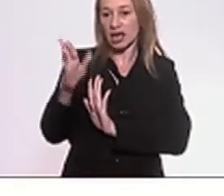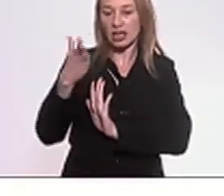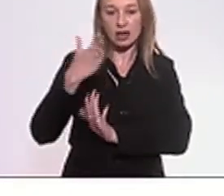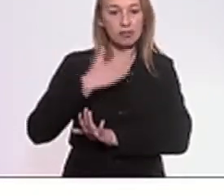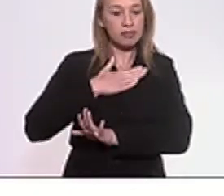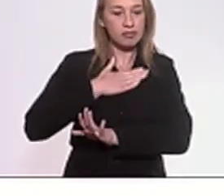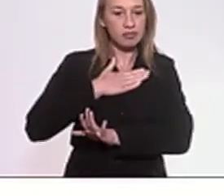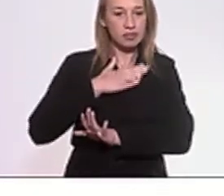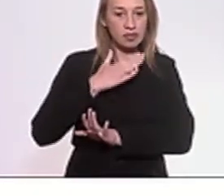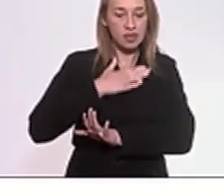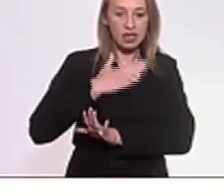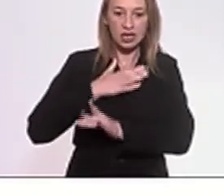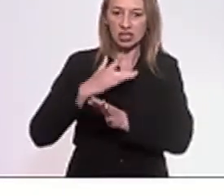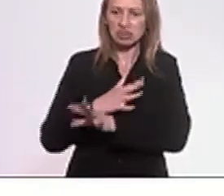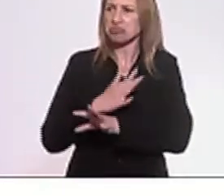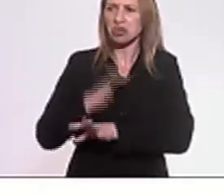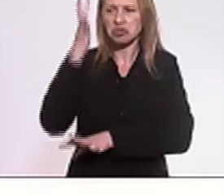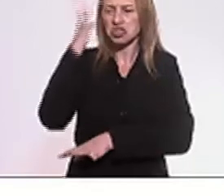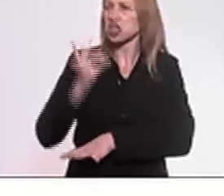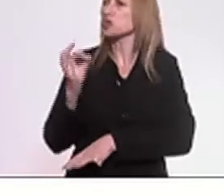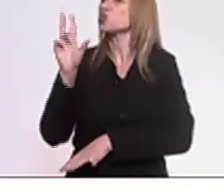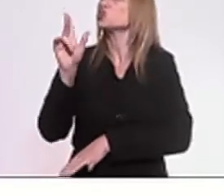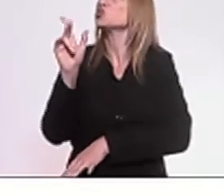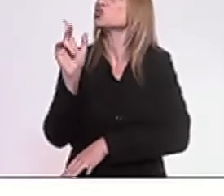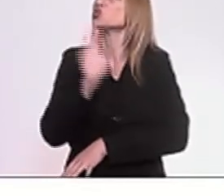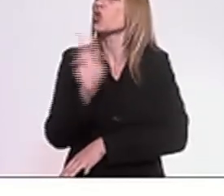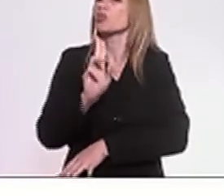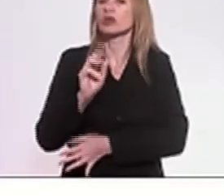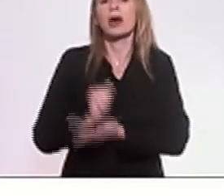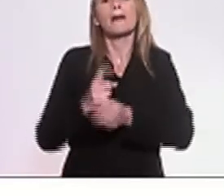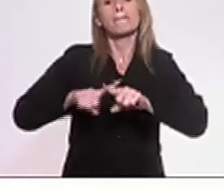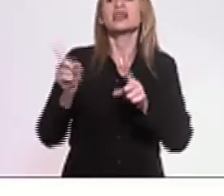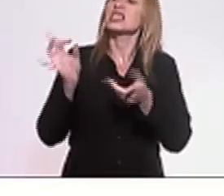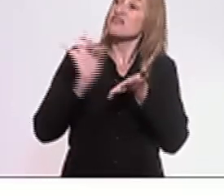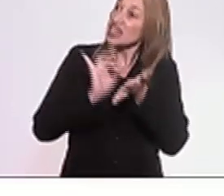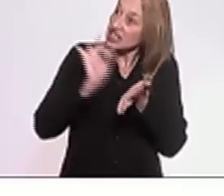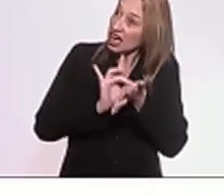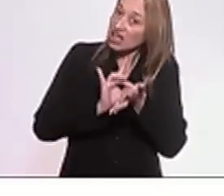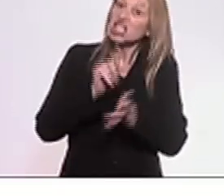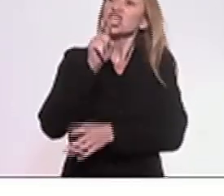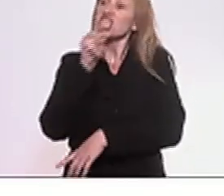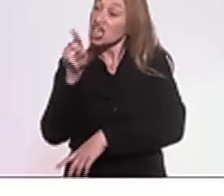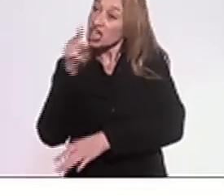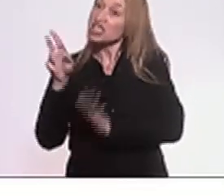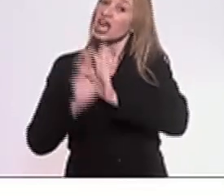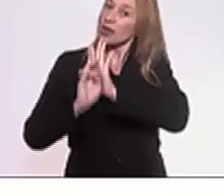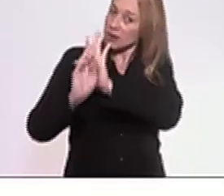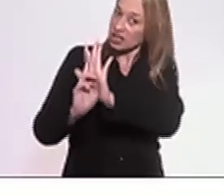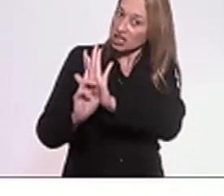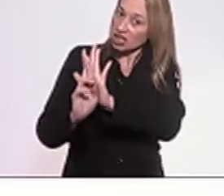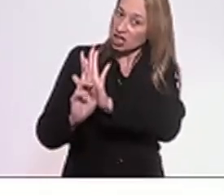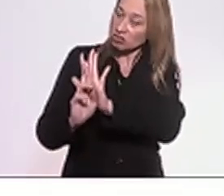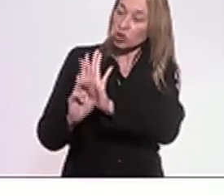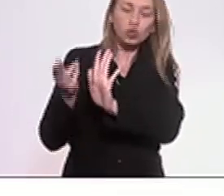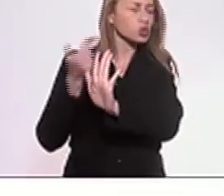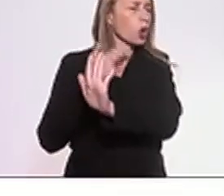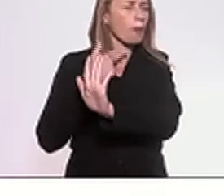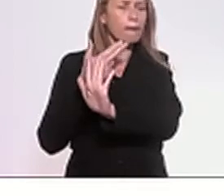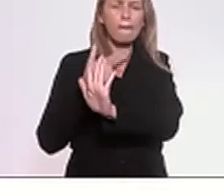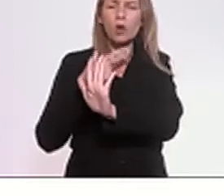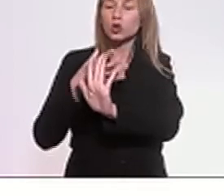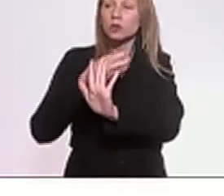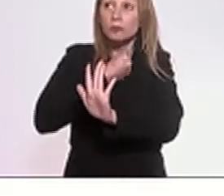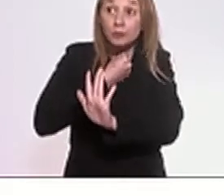Não sei sequer o nome desse representante, mas a verdade é que este representante, e eu não posso deixar de falar